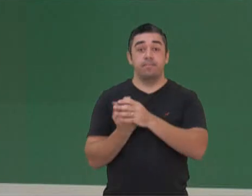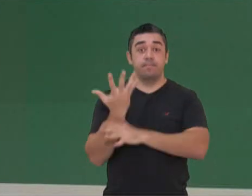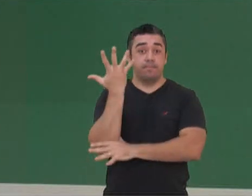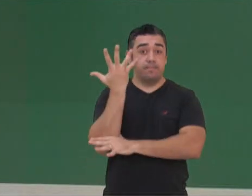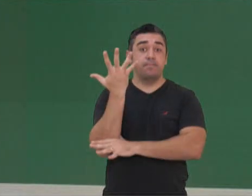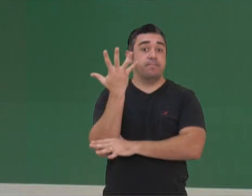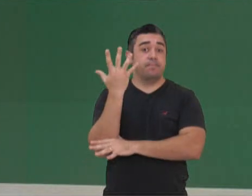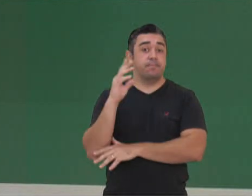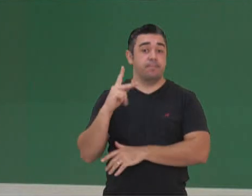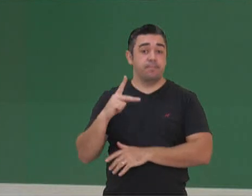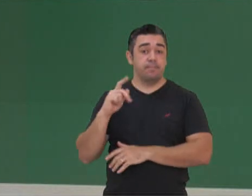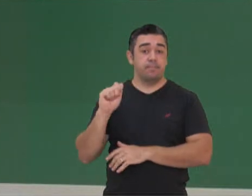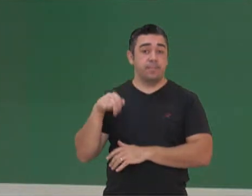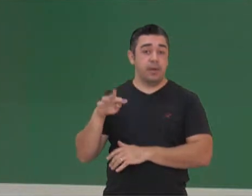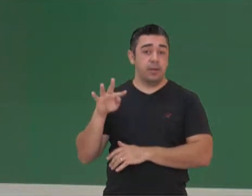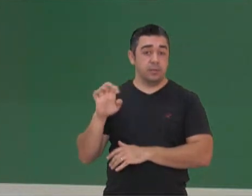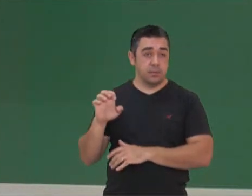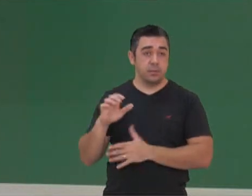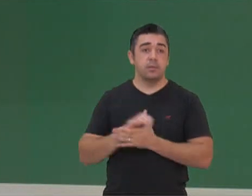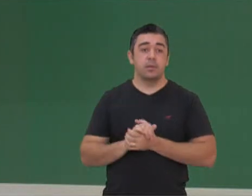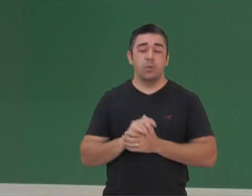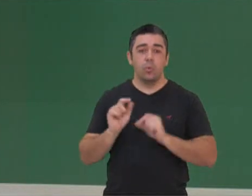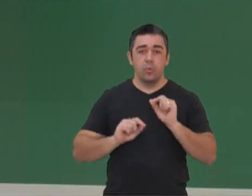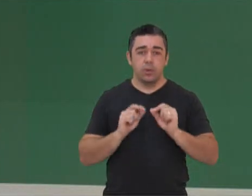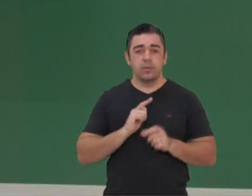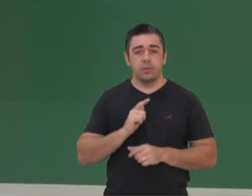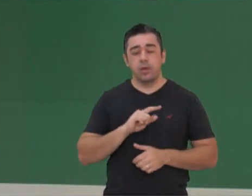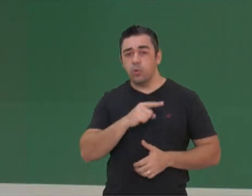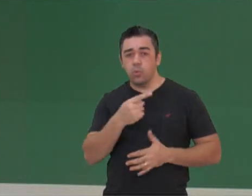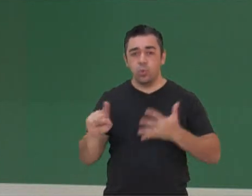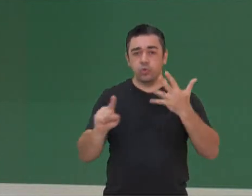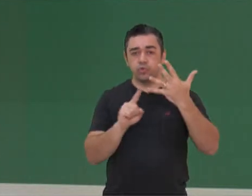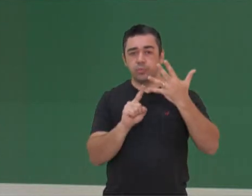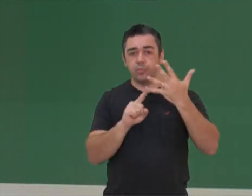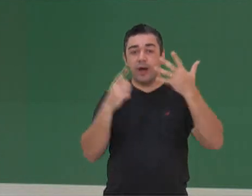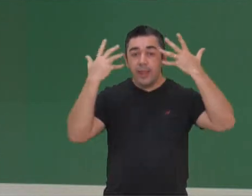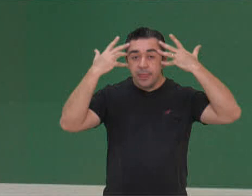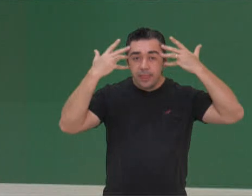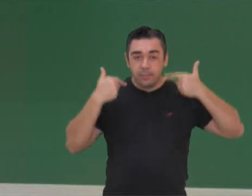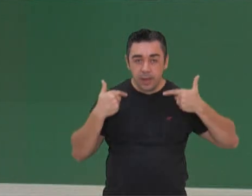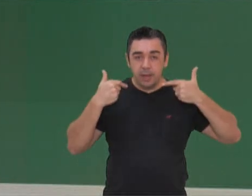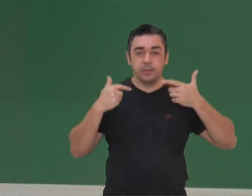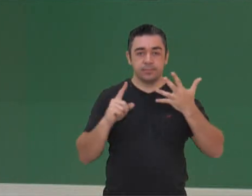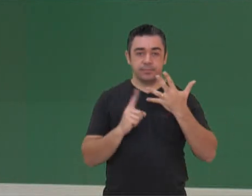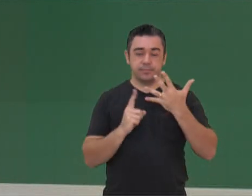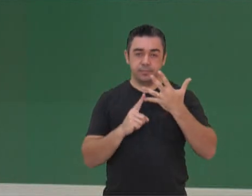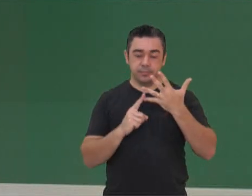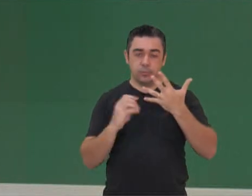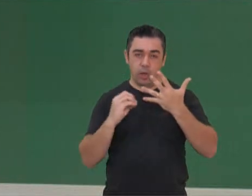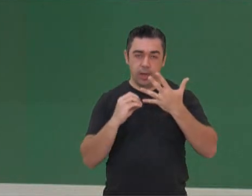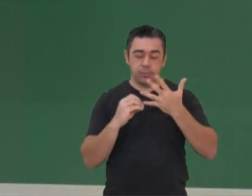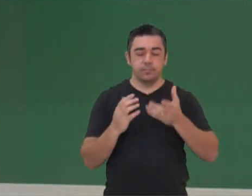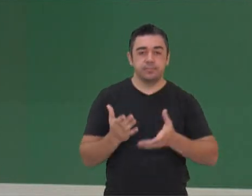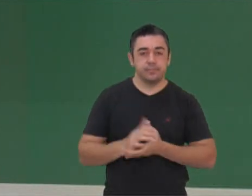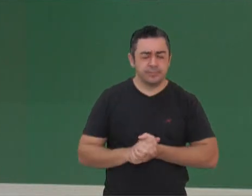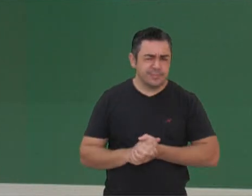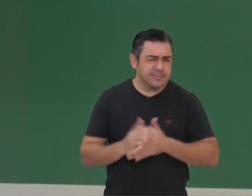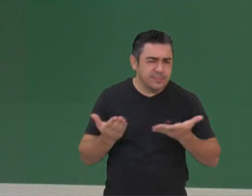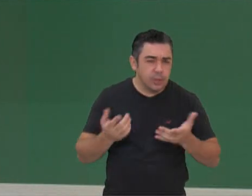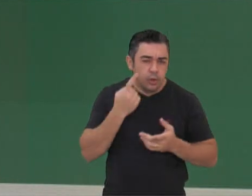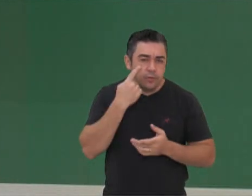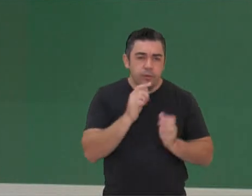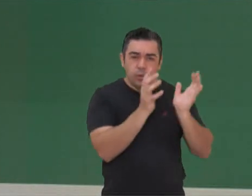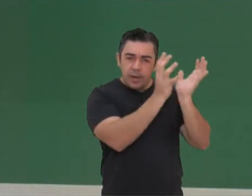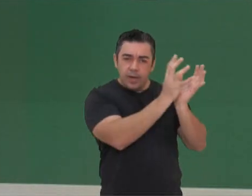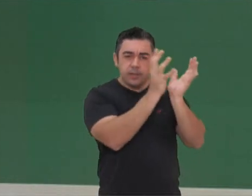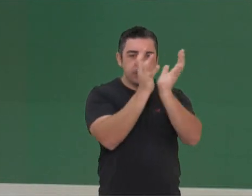pluricelulares, eucarióticos, heterótrofos e, por último, os animais, pluricelulares, eucarióticos e heterótrofos, certo? Então, aqui as